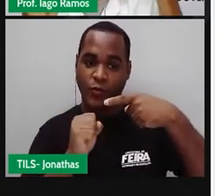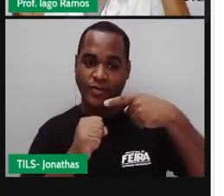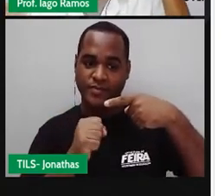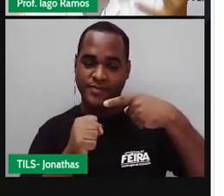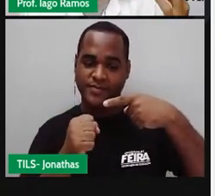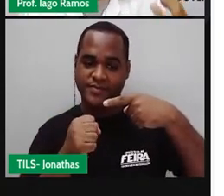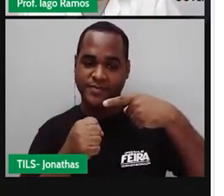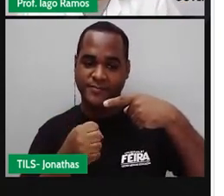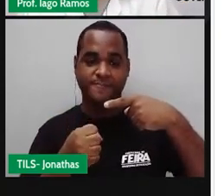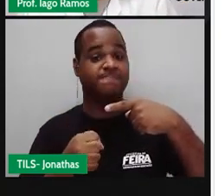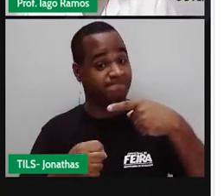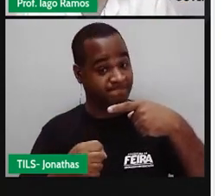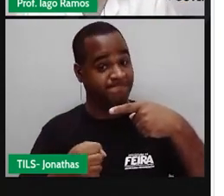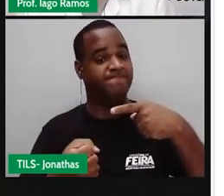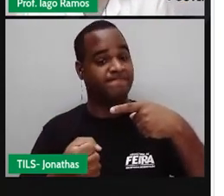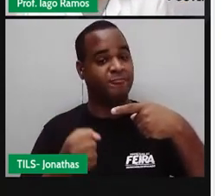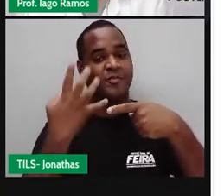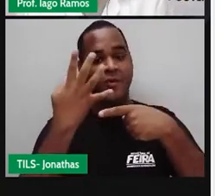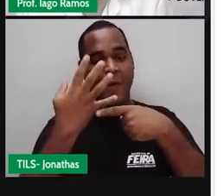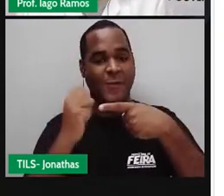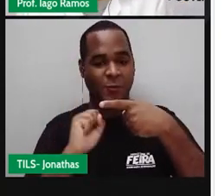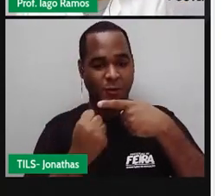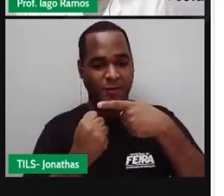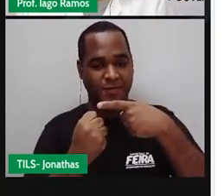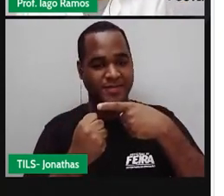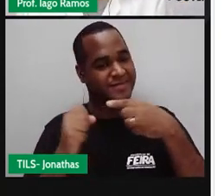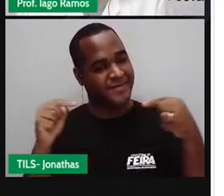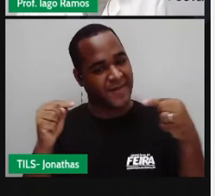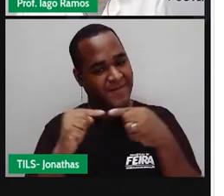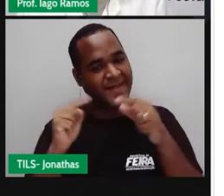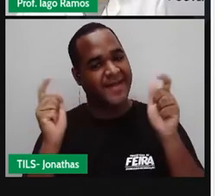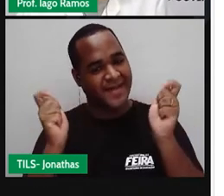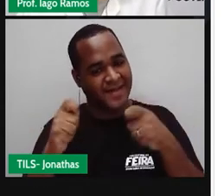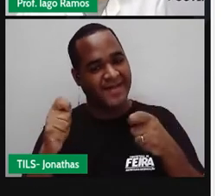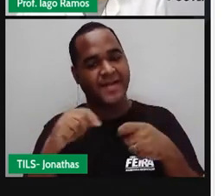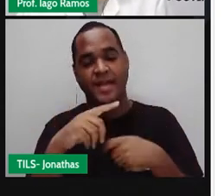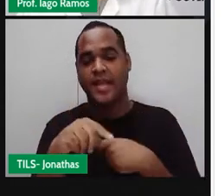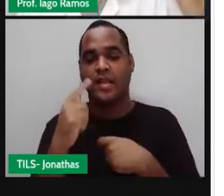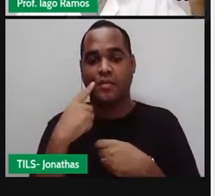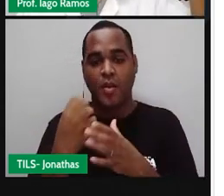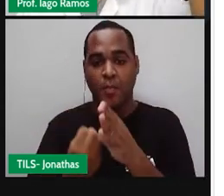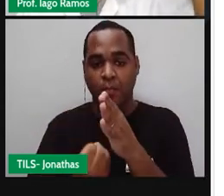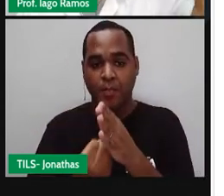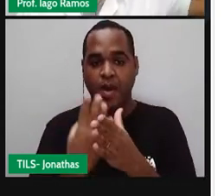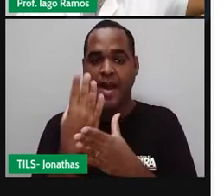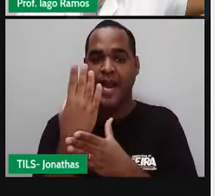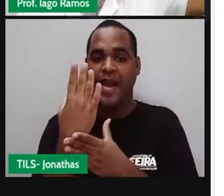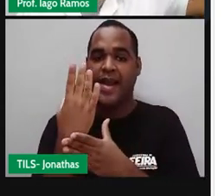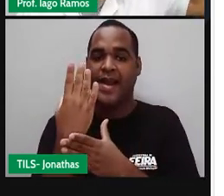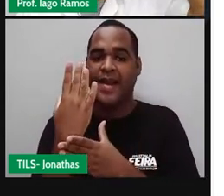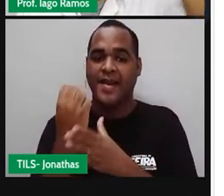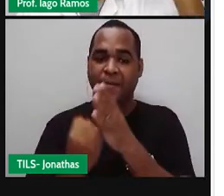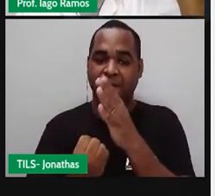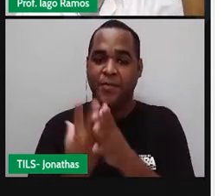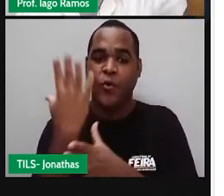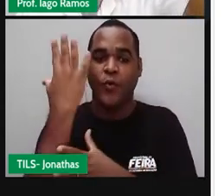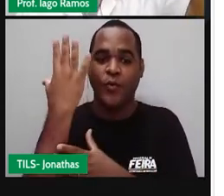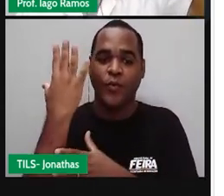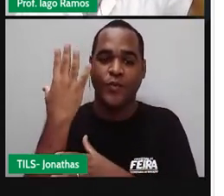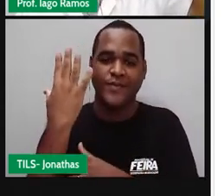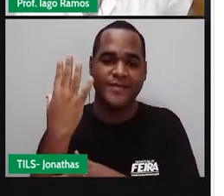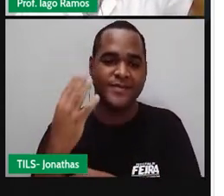8 perfeito como num passe de mágica a fração vai aparecer em 3 2 1 abra